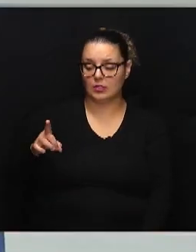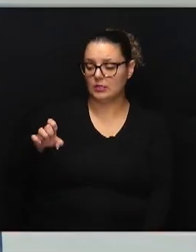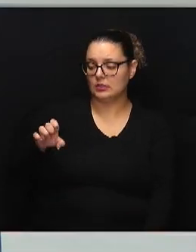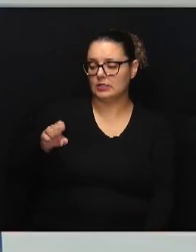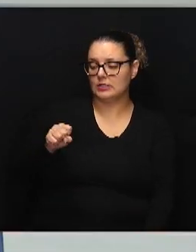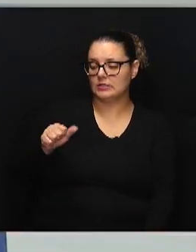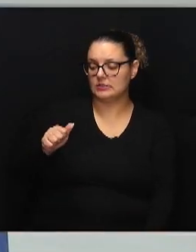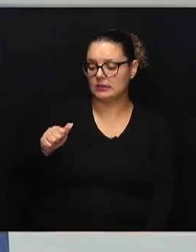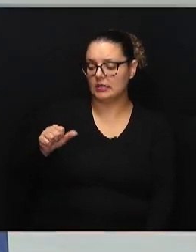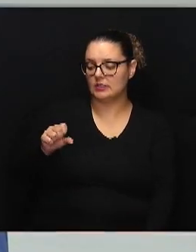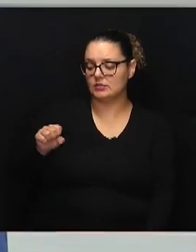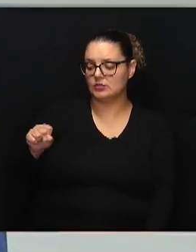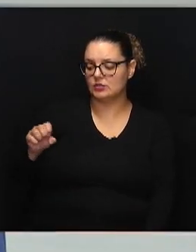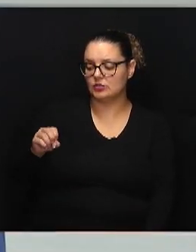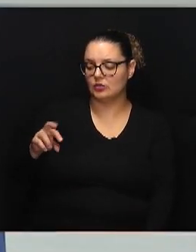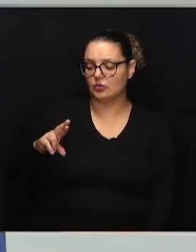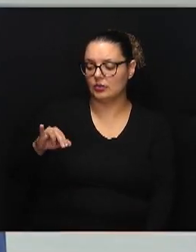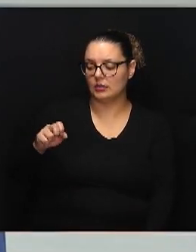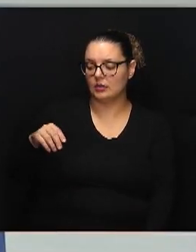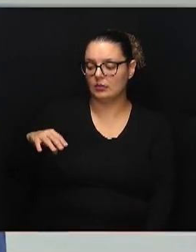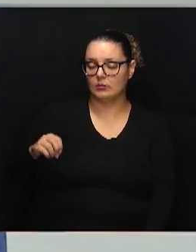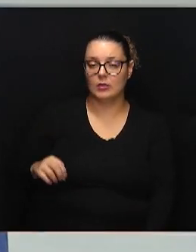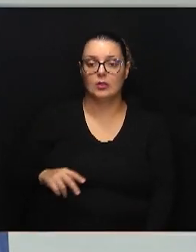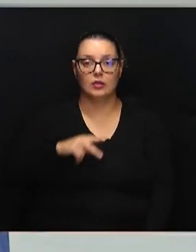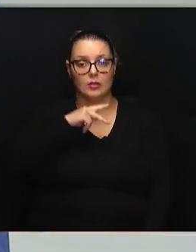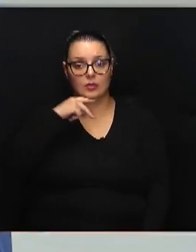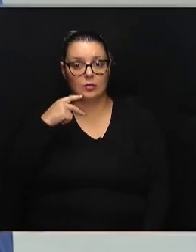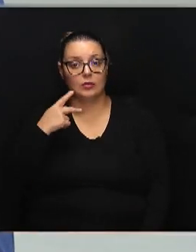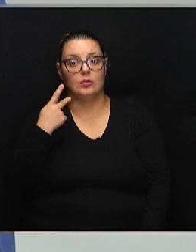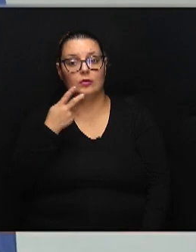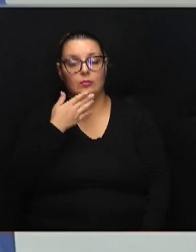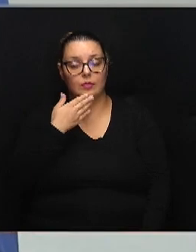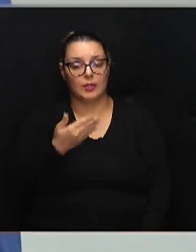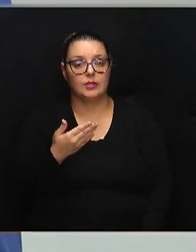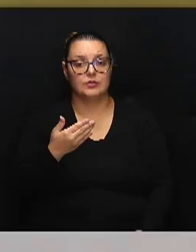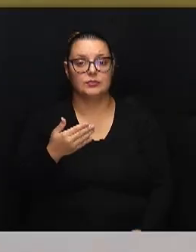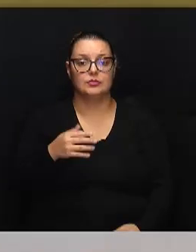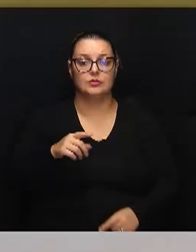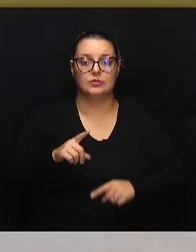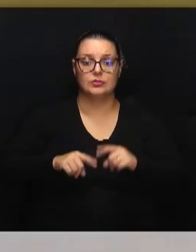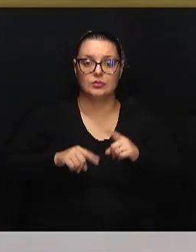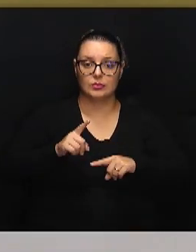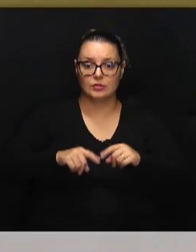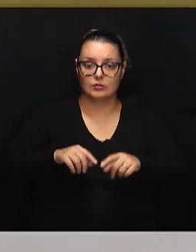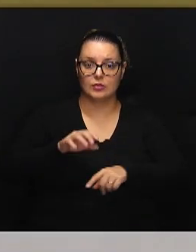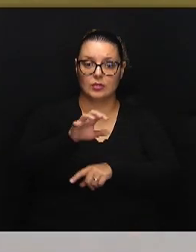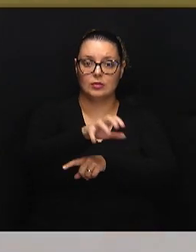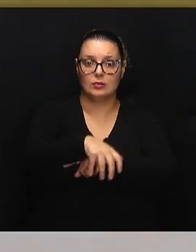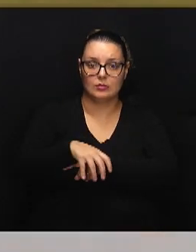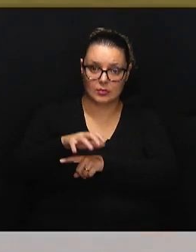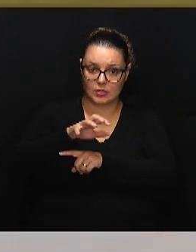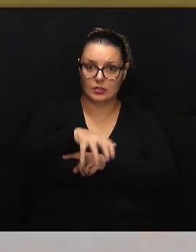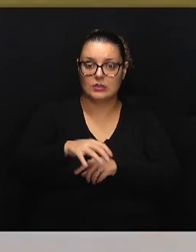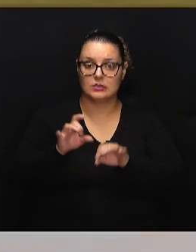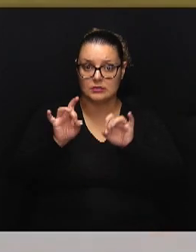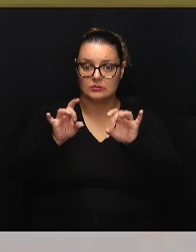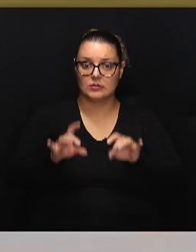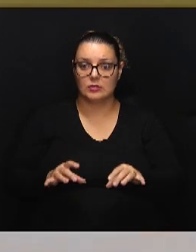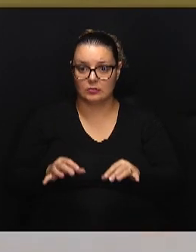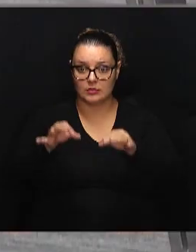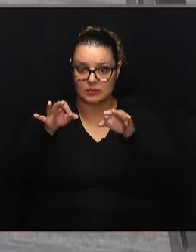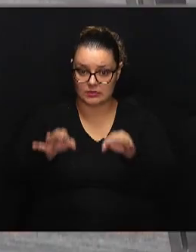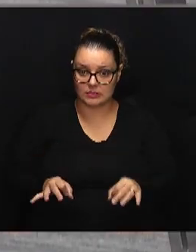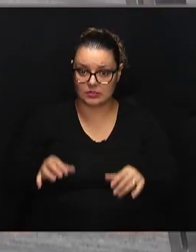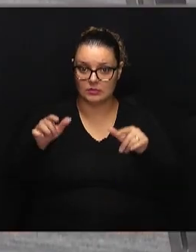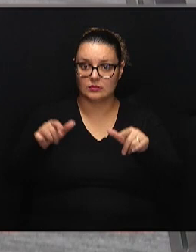O parlamentar também cobra a contratação de maquinários específicos para o desassoreamento correto do